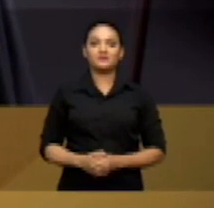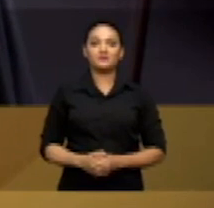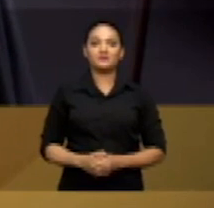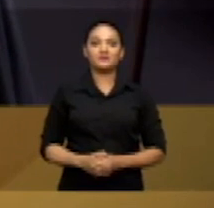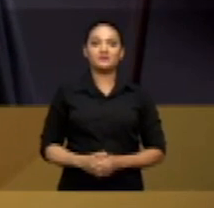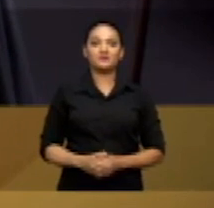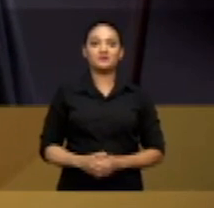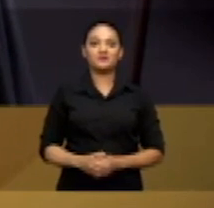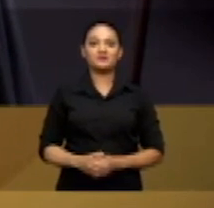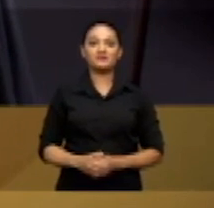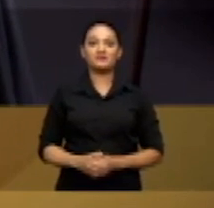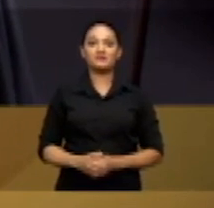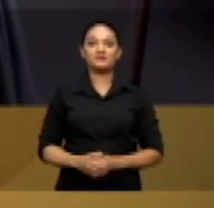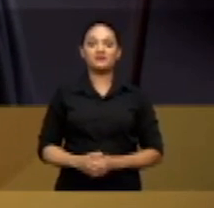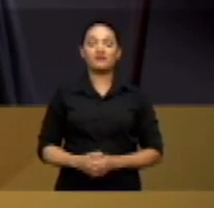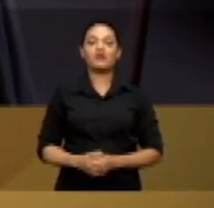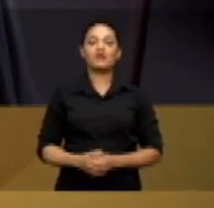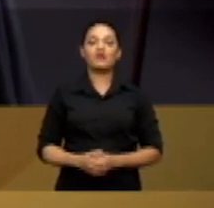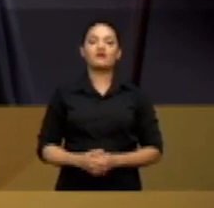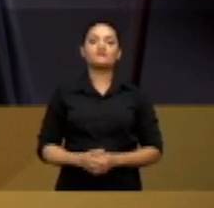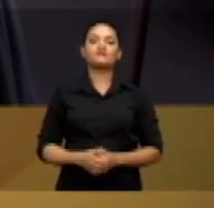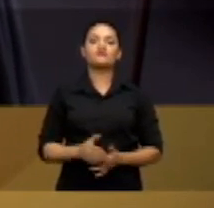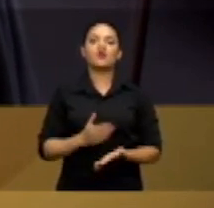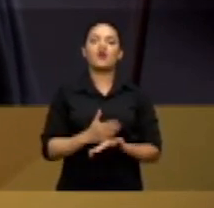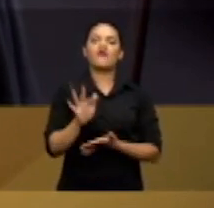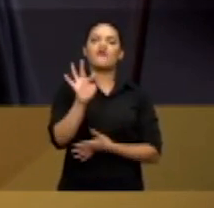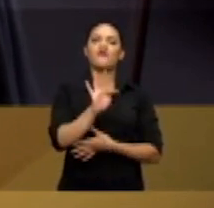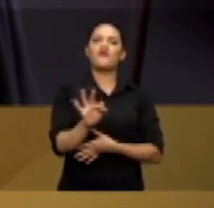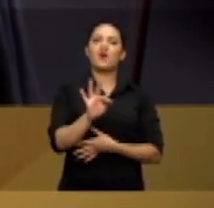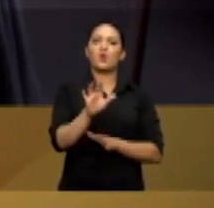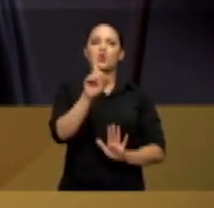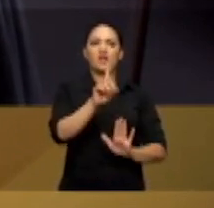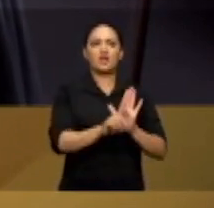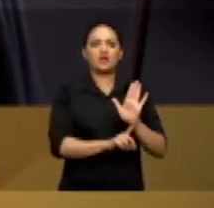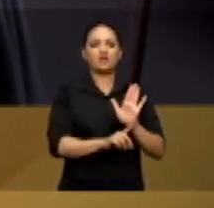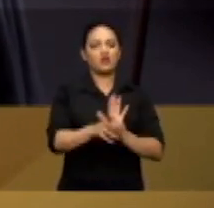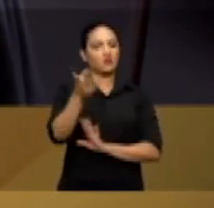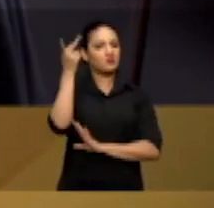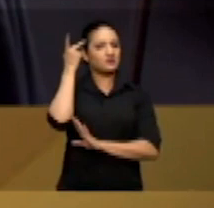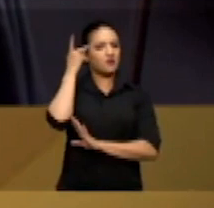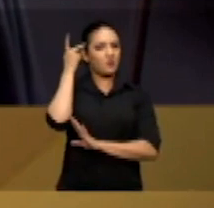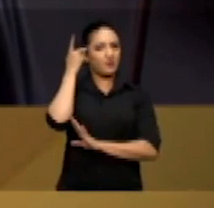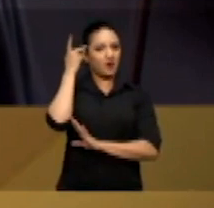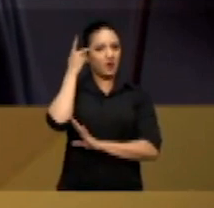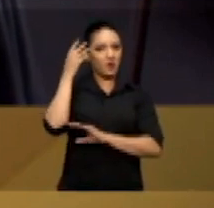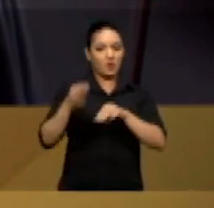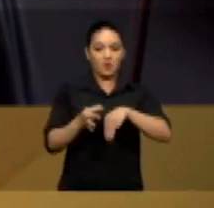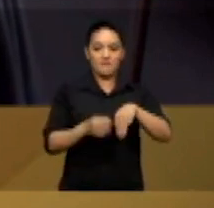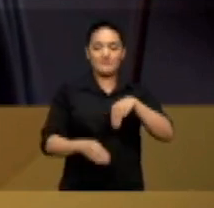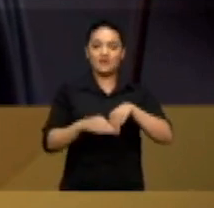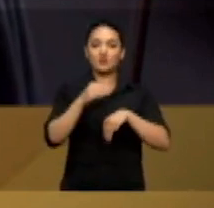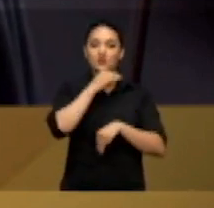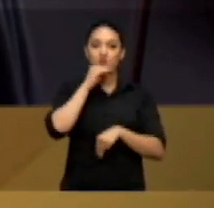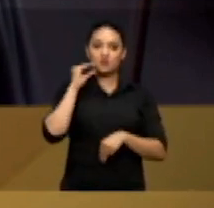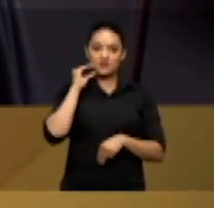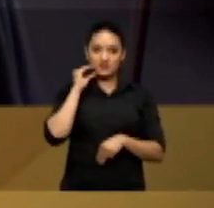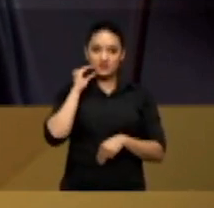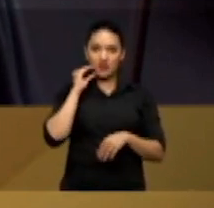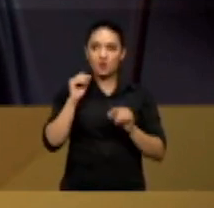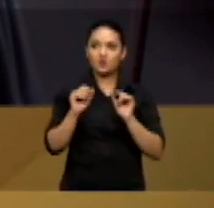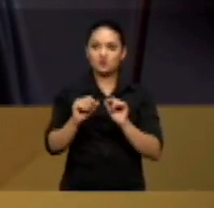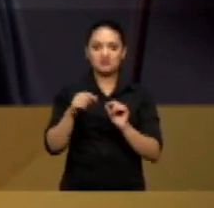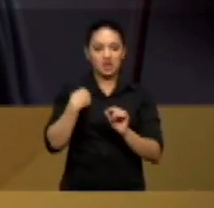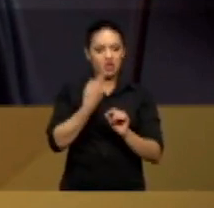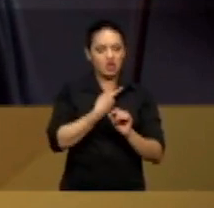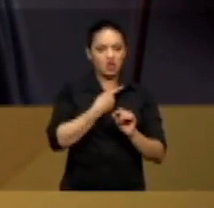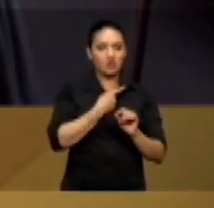Egresso das arcadas da Faculdade de Direito da Universidade de São Paulo, José Celso de Melo Filho é um dos grandes orgulhos da